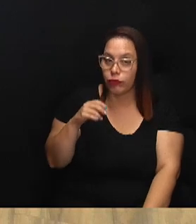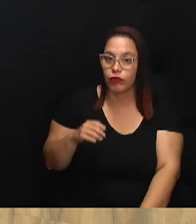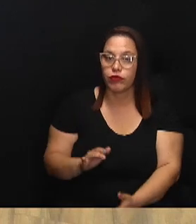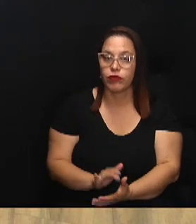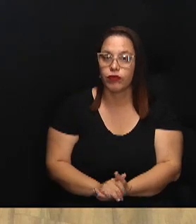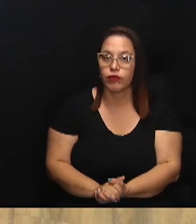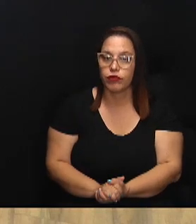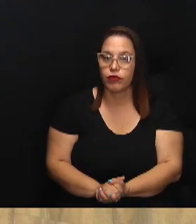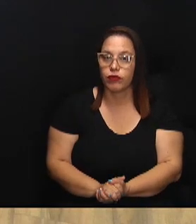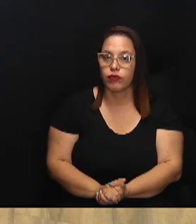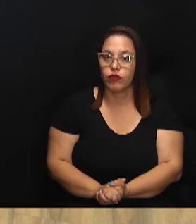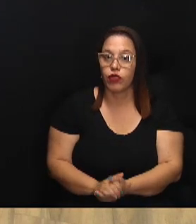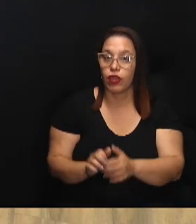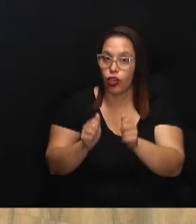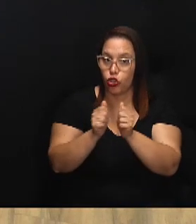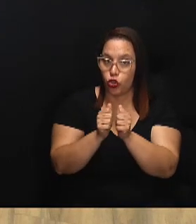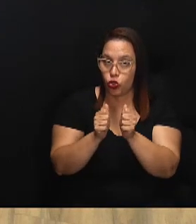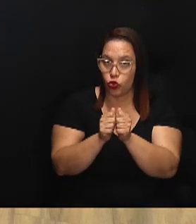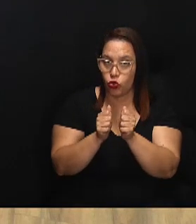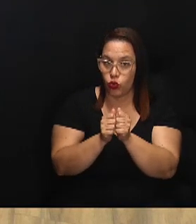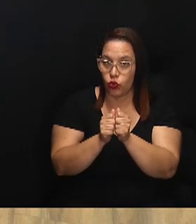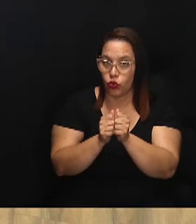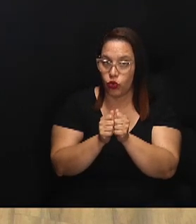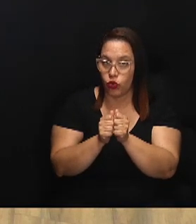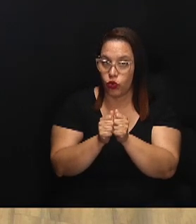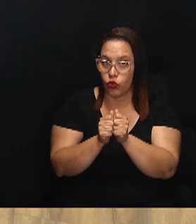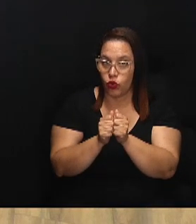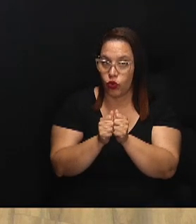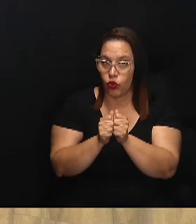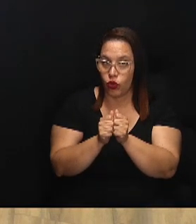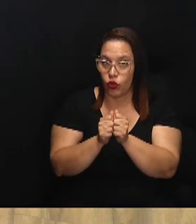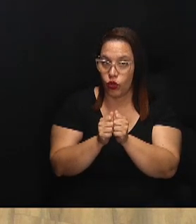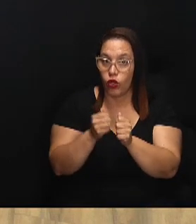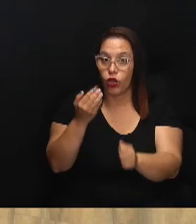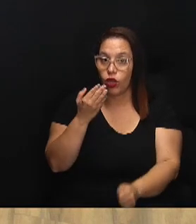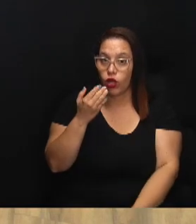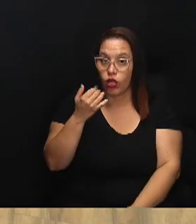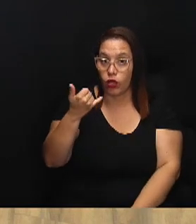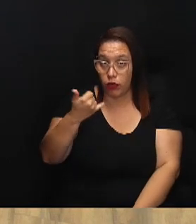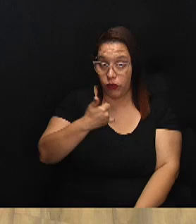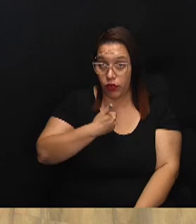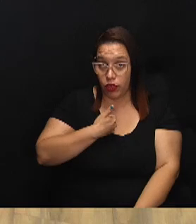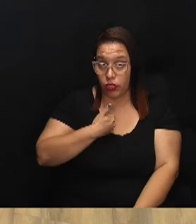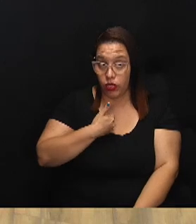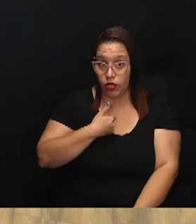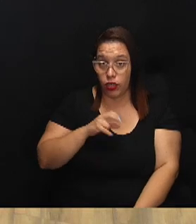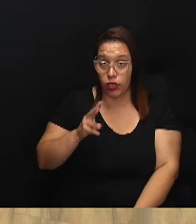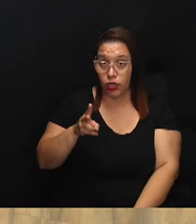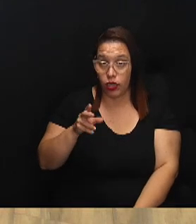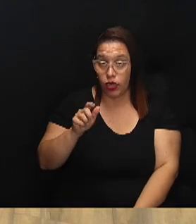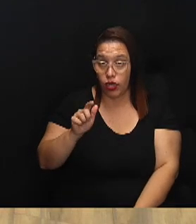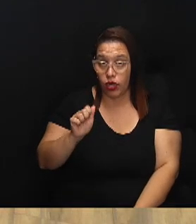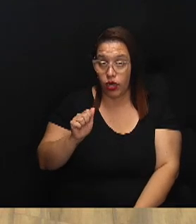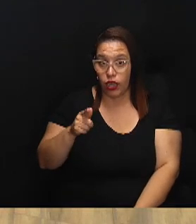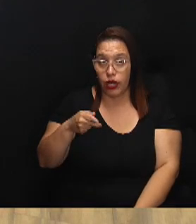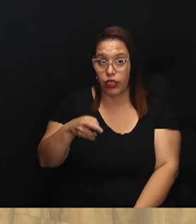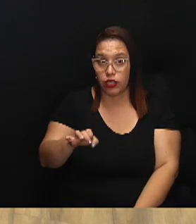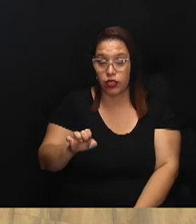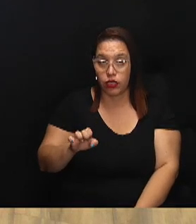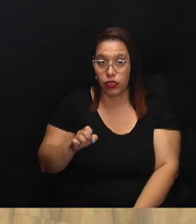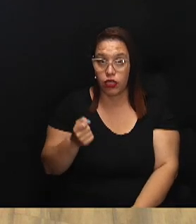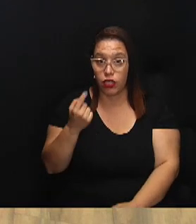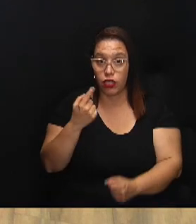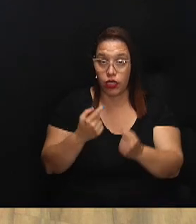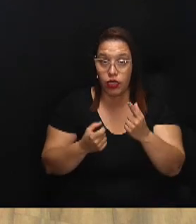Simone, se ela está aqui conosco. O pessoal, a hora que ela estiver, vocês me avisem, por favor. Enquanto isso, eu vou continuar aqui com o Alexandre. Eu acho que uma das